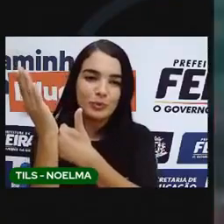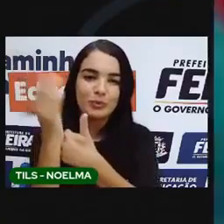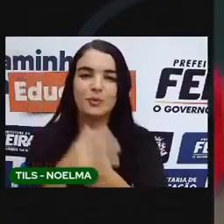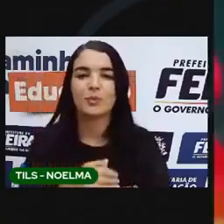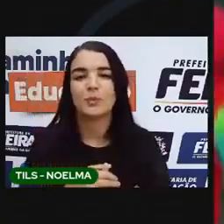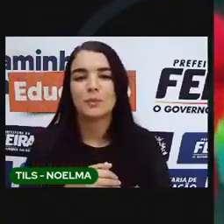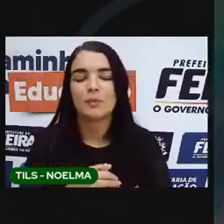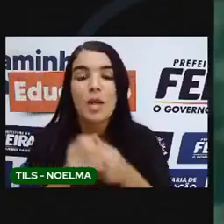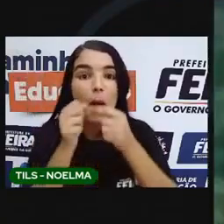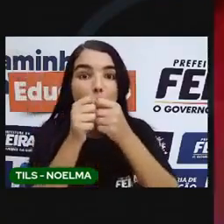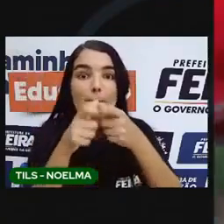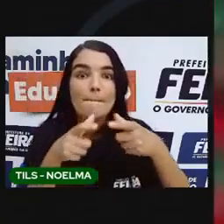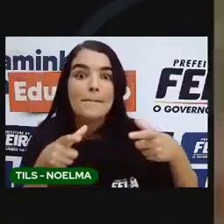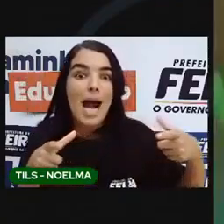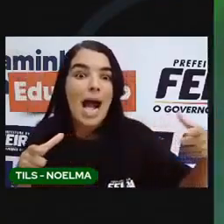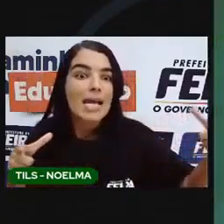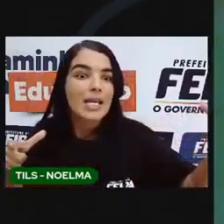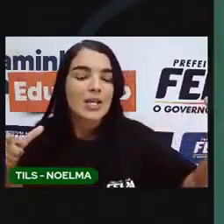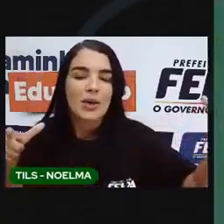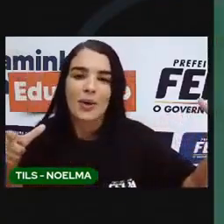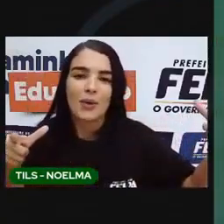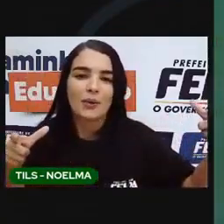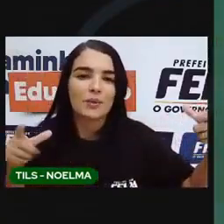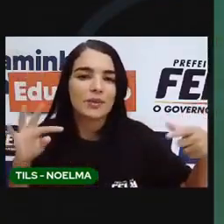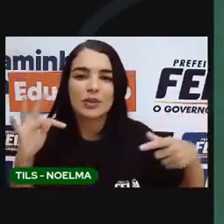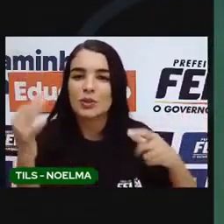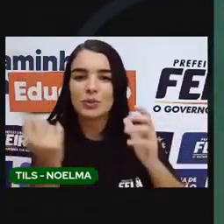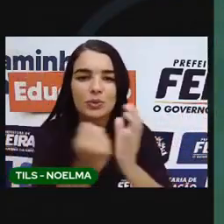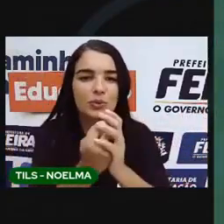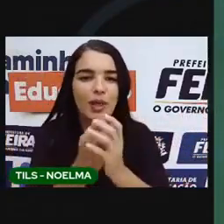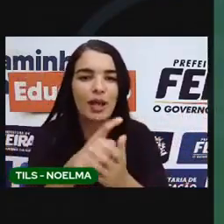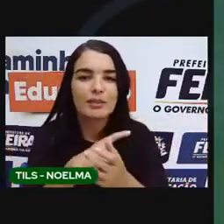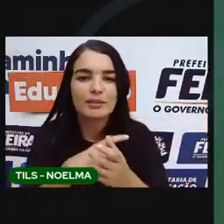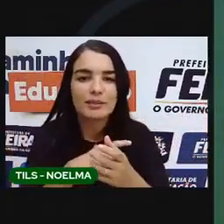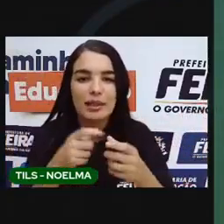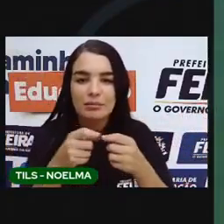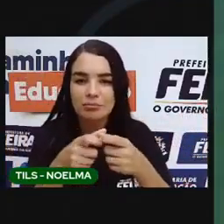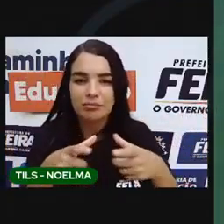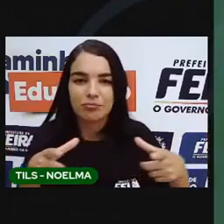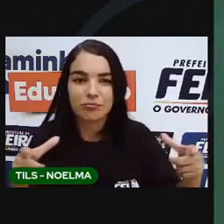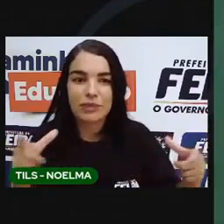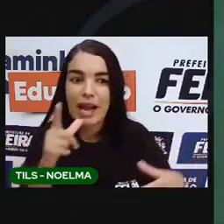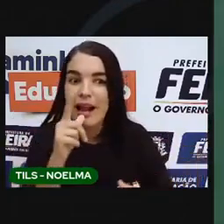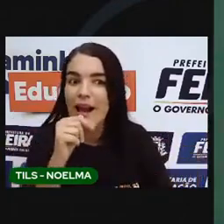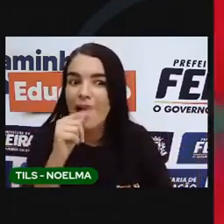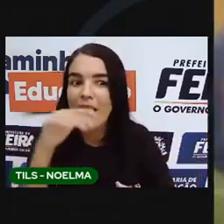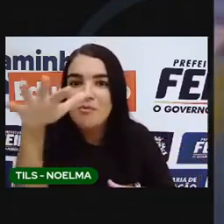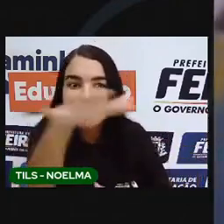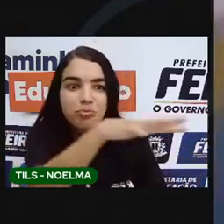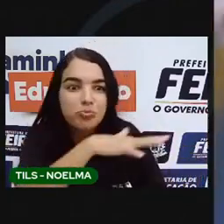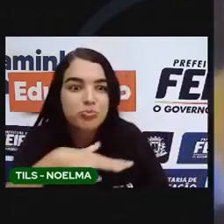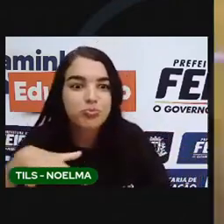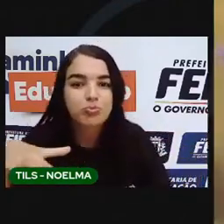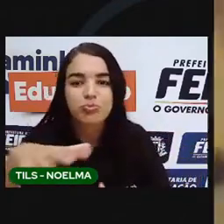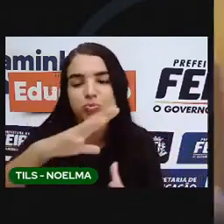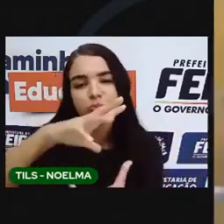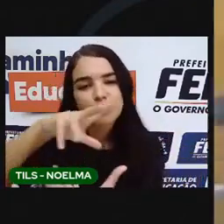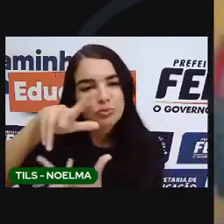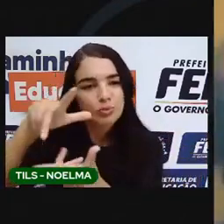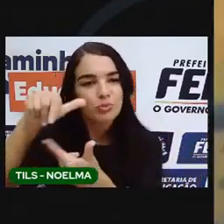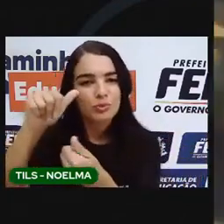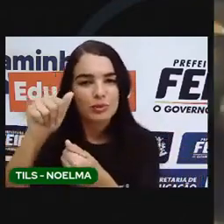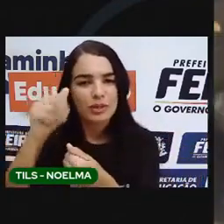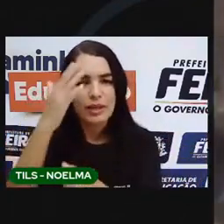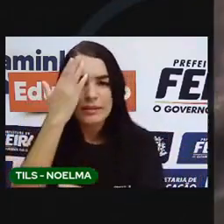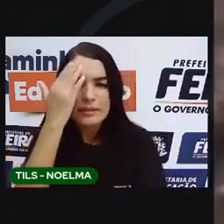É o maior de todos os biomas brasileiros e engloba a maior bacia hidrográfica do mundo. Você sabia que além de